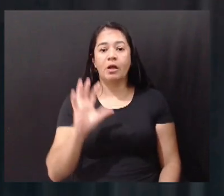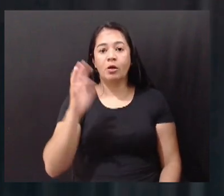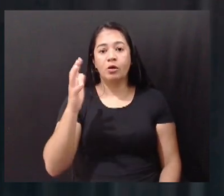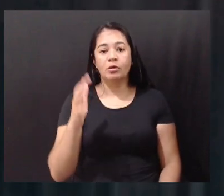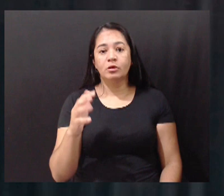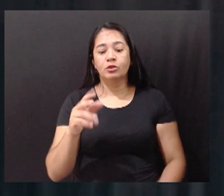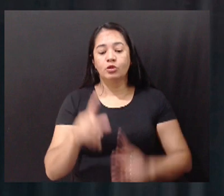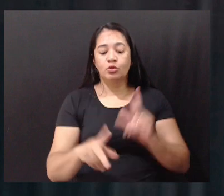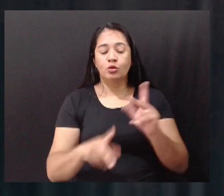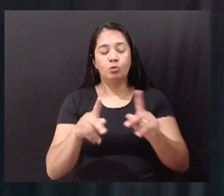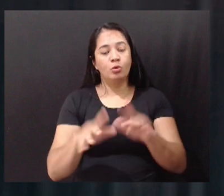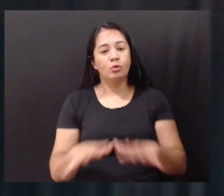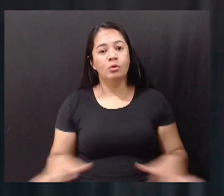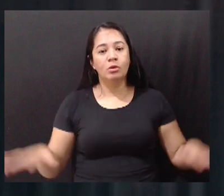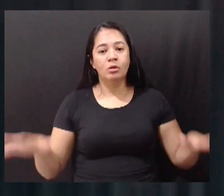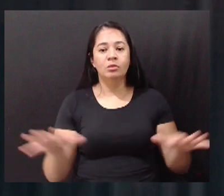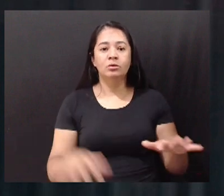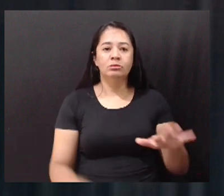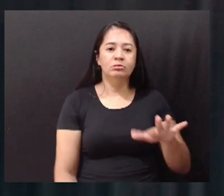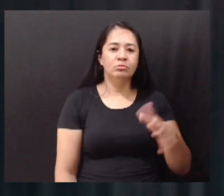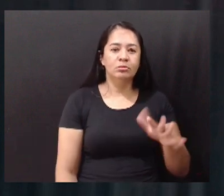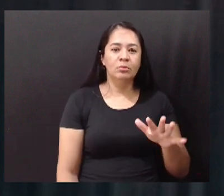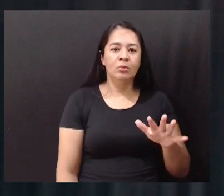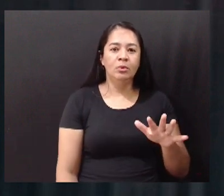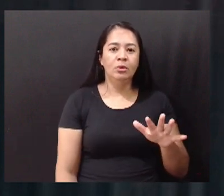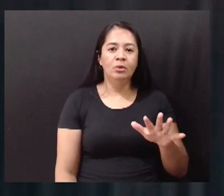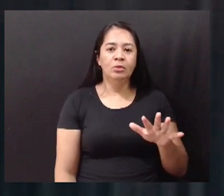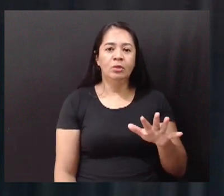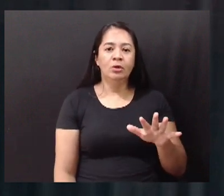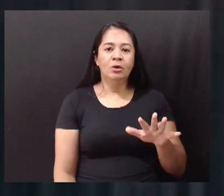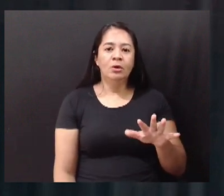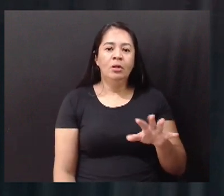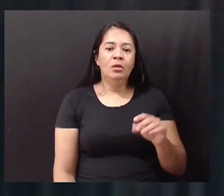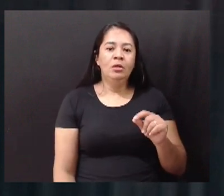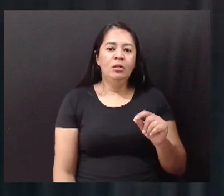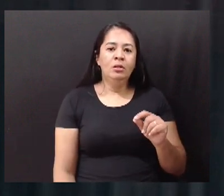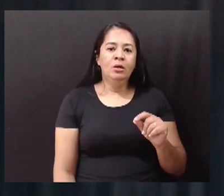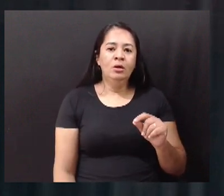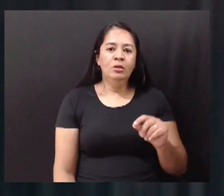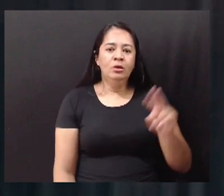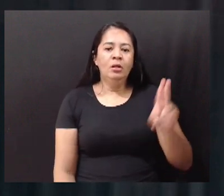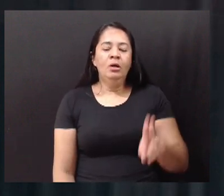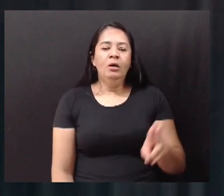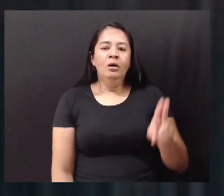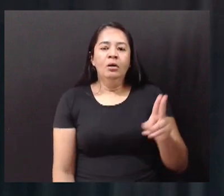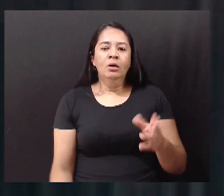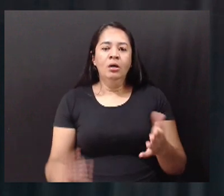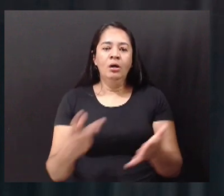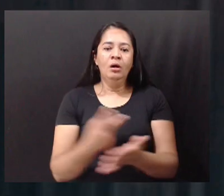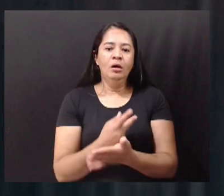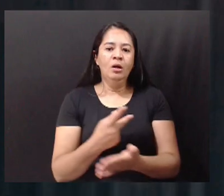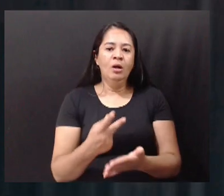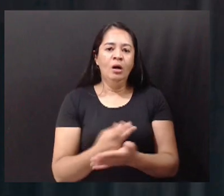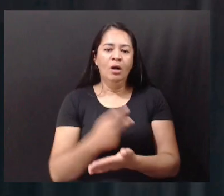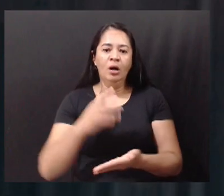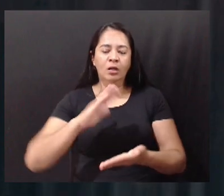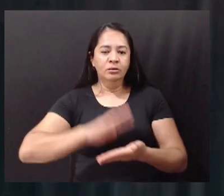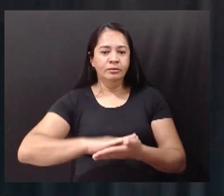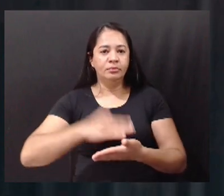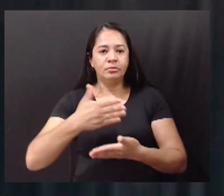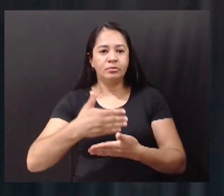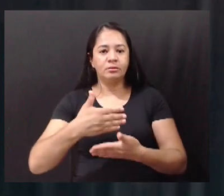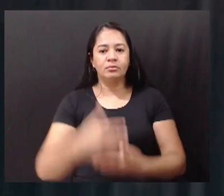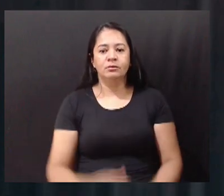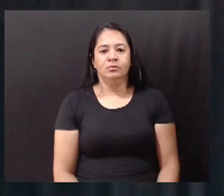geral e muitas vezes associada a esse uso inadequado das telas, né. E na